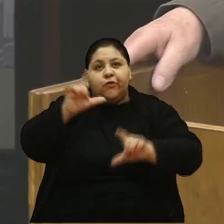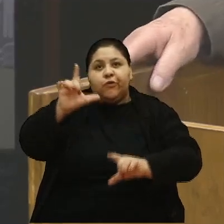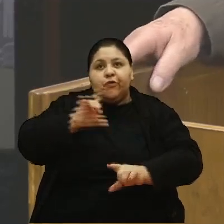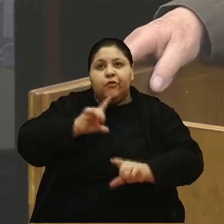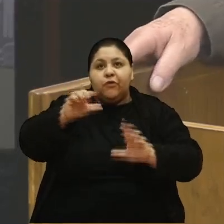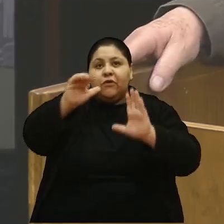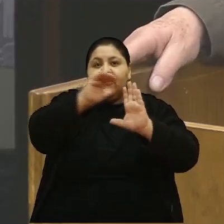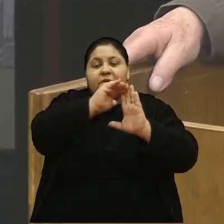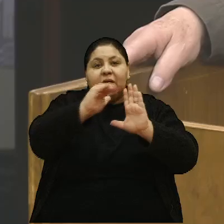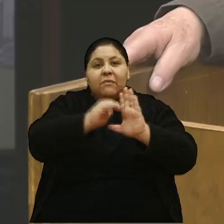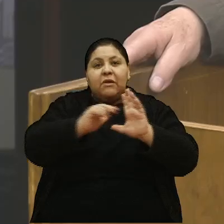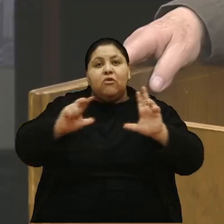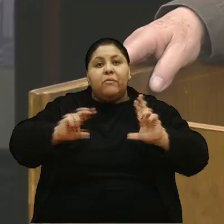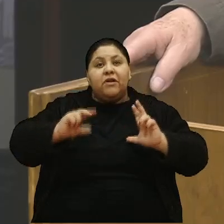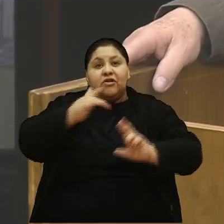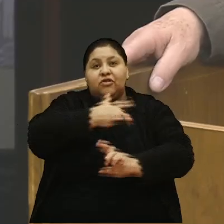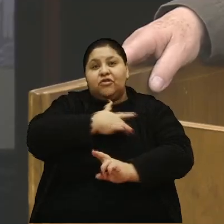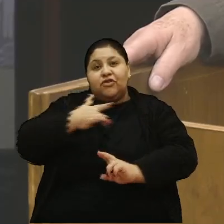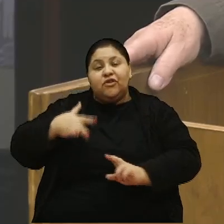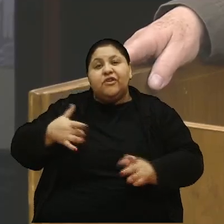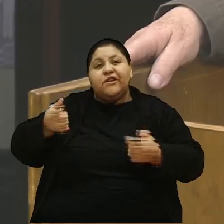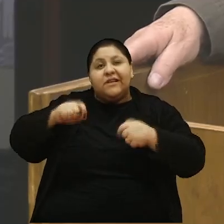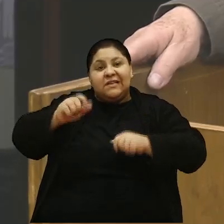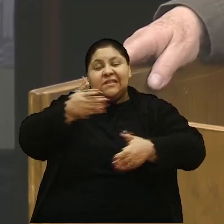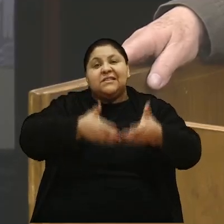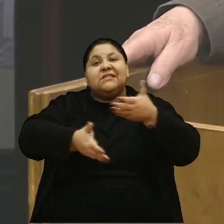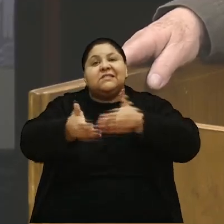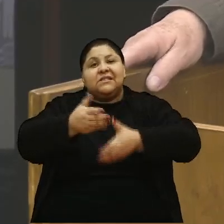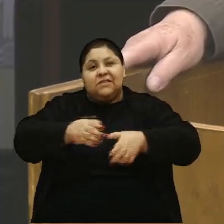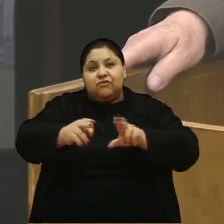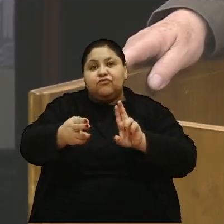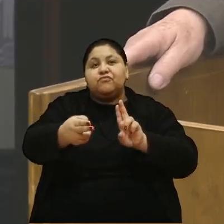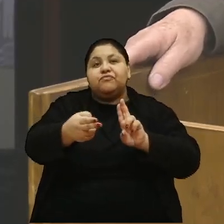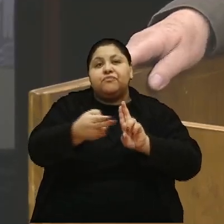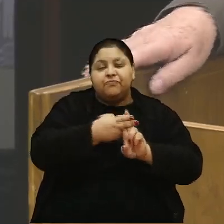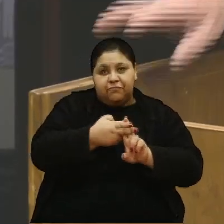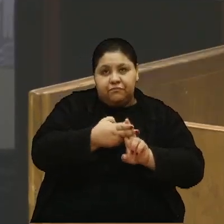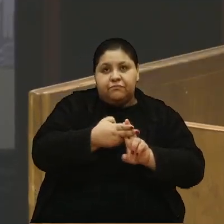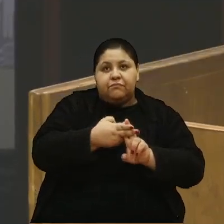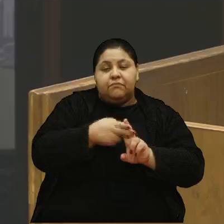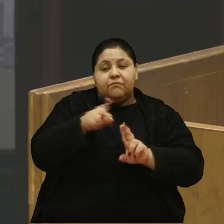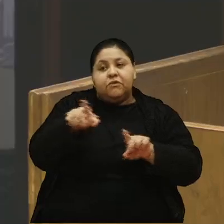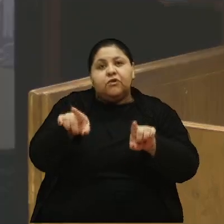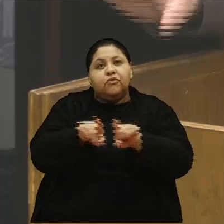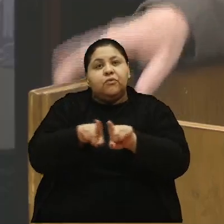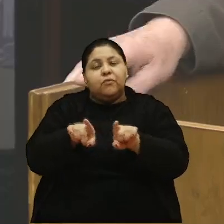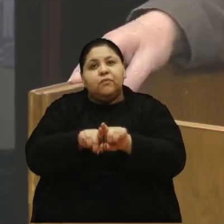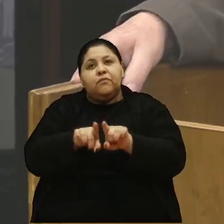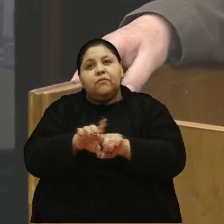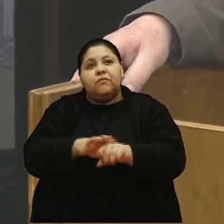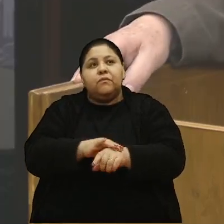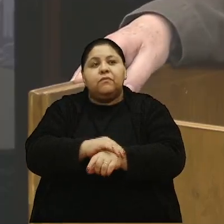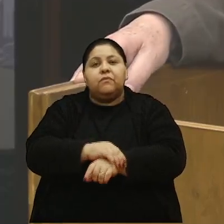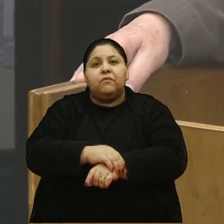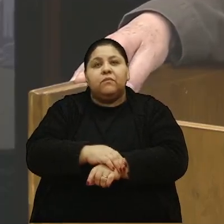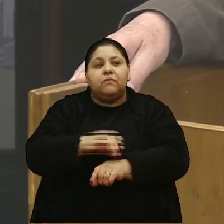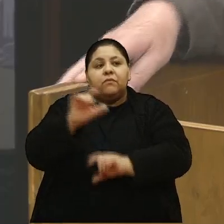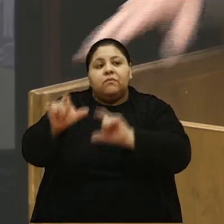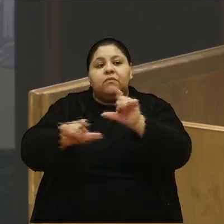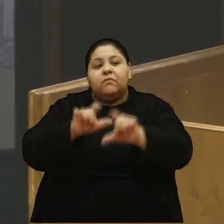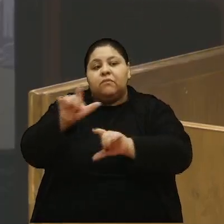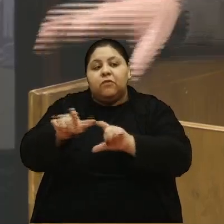plano particular de saúde, que necessitam de atendimento pelo SUS, e tu tem ali então pessoa que